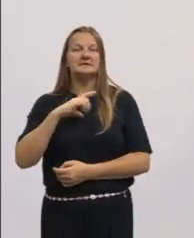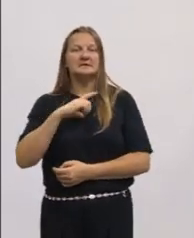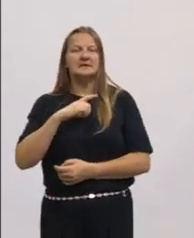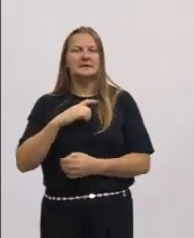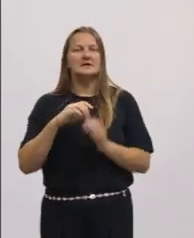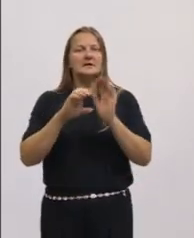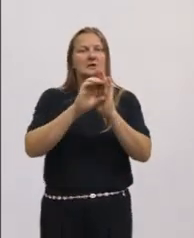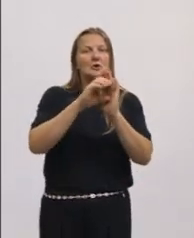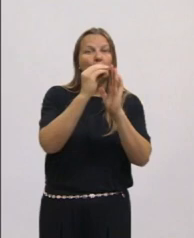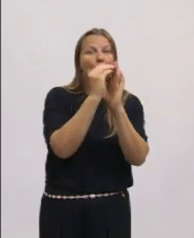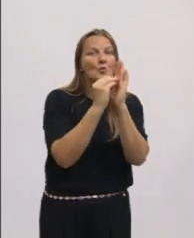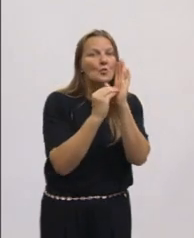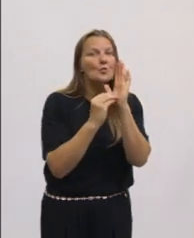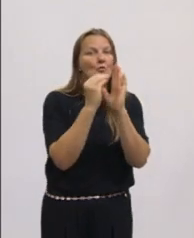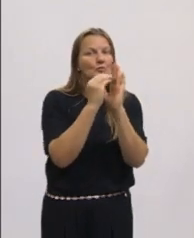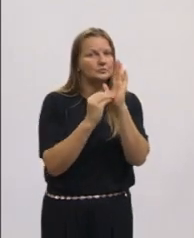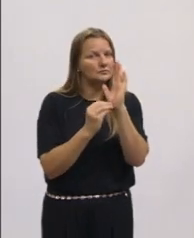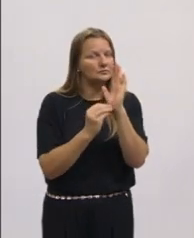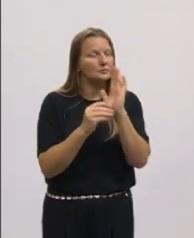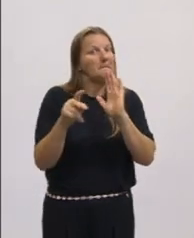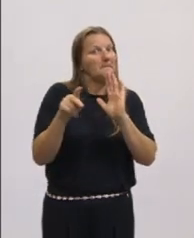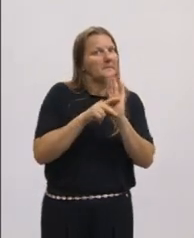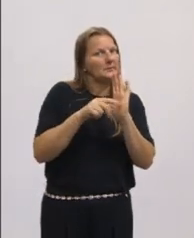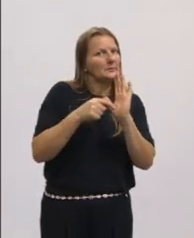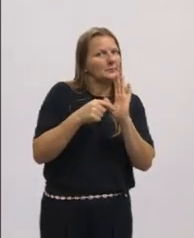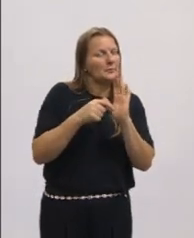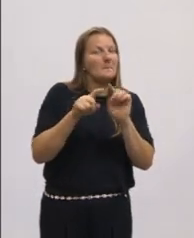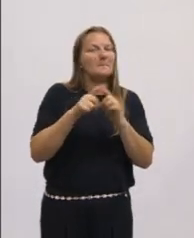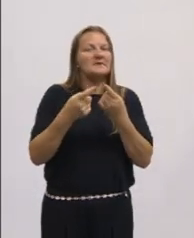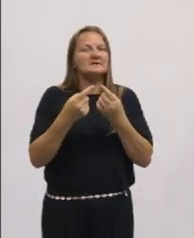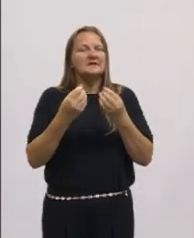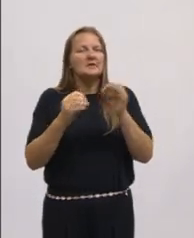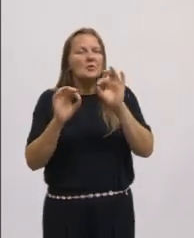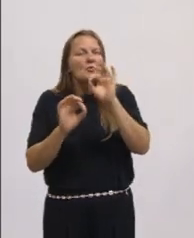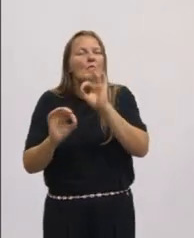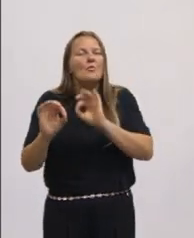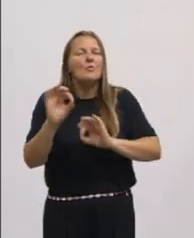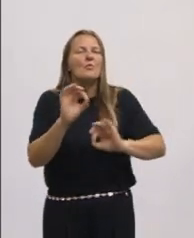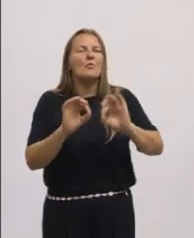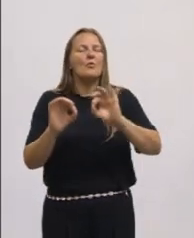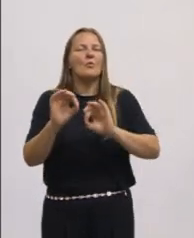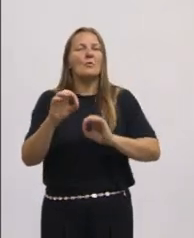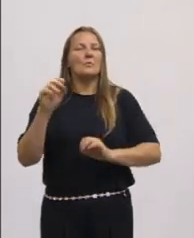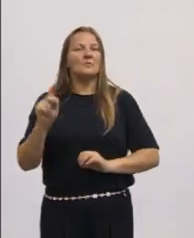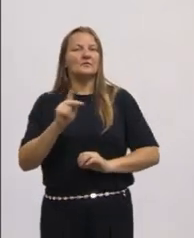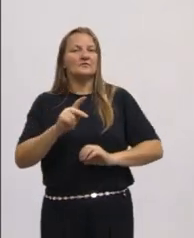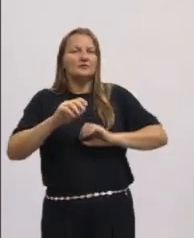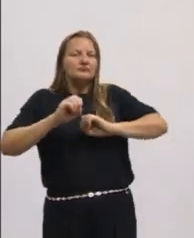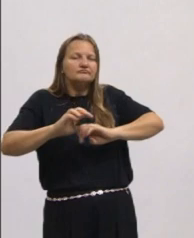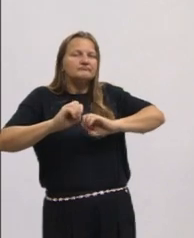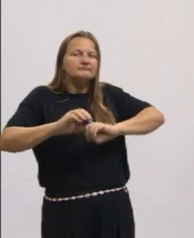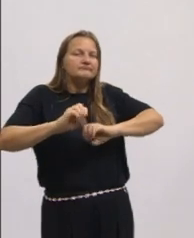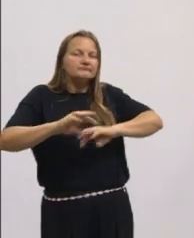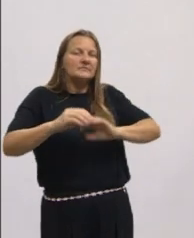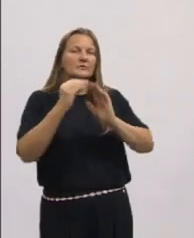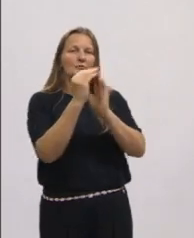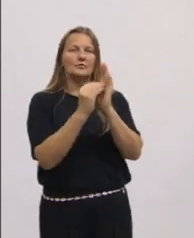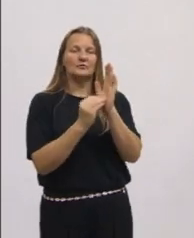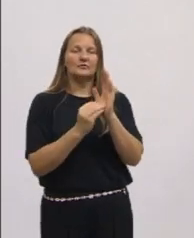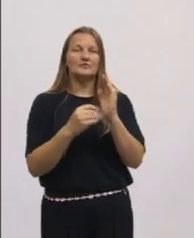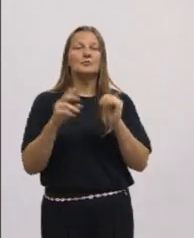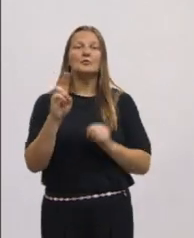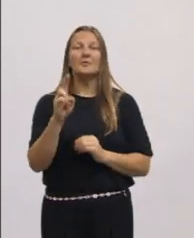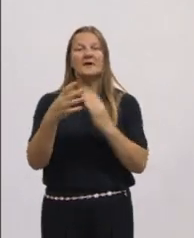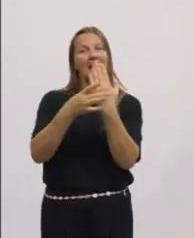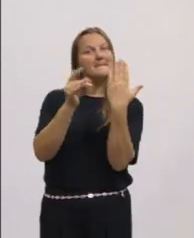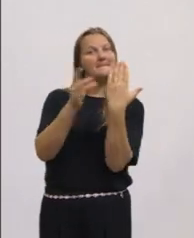esses conteúdos que são os objetos de conhecimento mas ela tem a forma que o professor precisa trabalhar esses conteúdos que são as habilidades